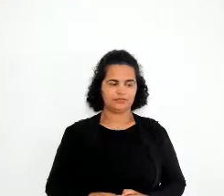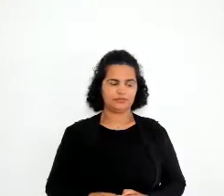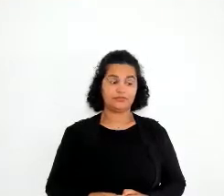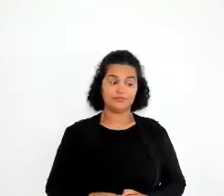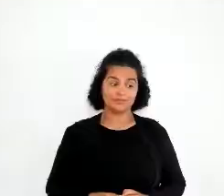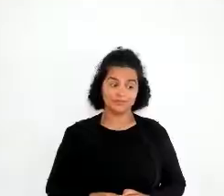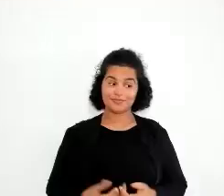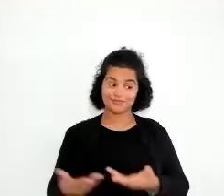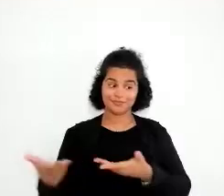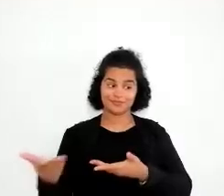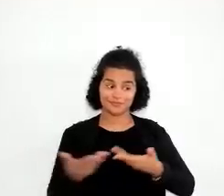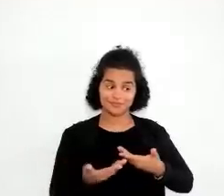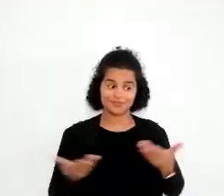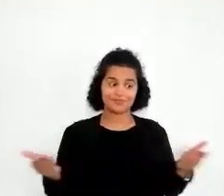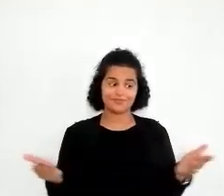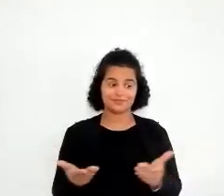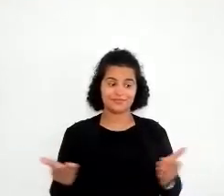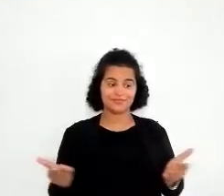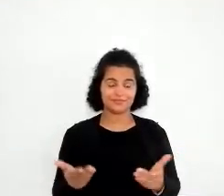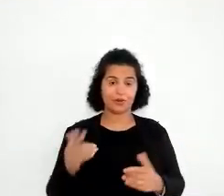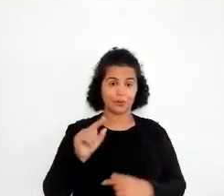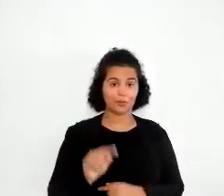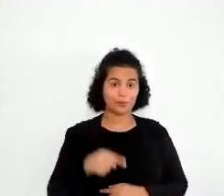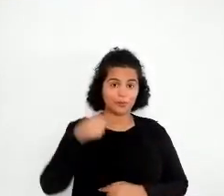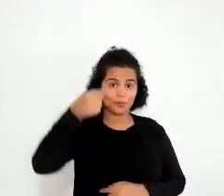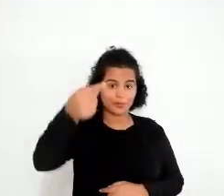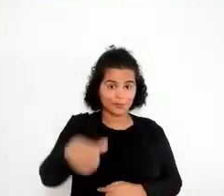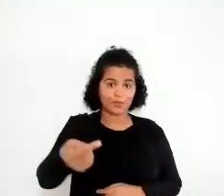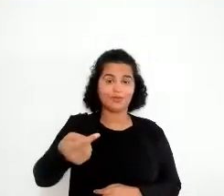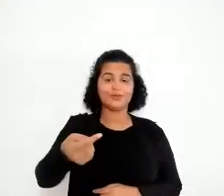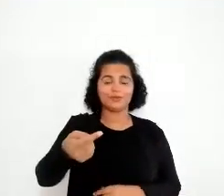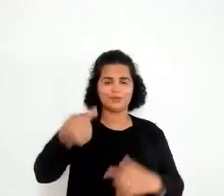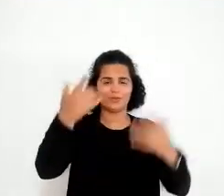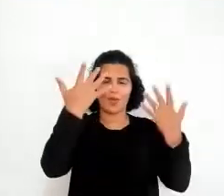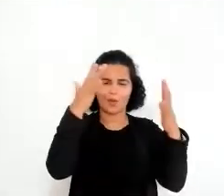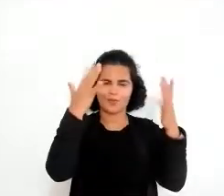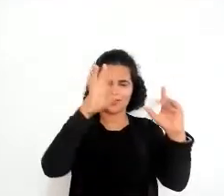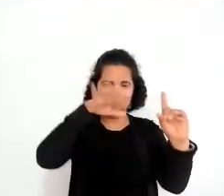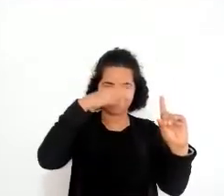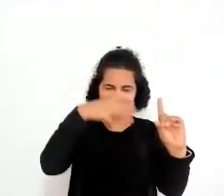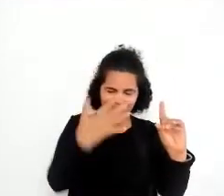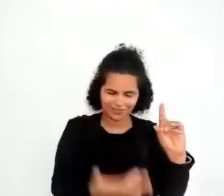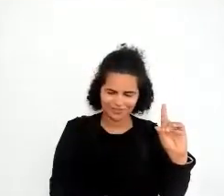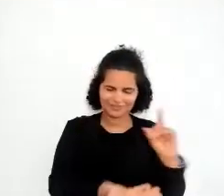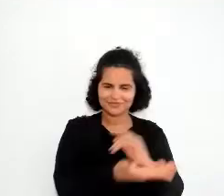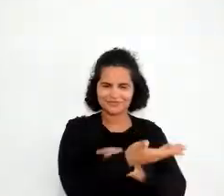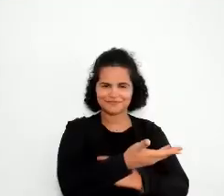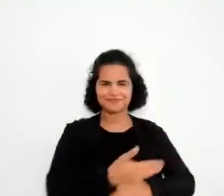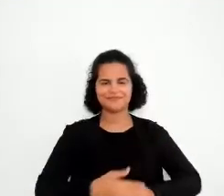convidaremos nosso próximo homenageado.